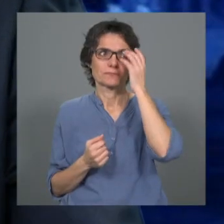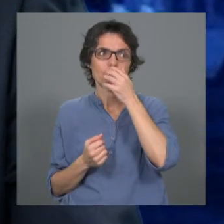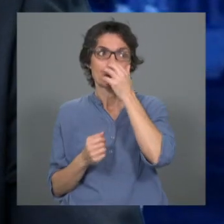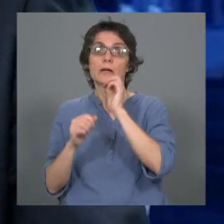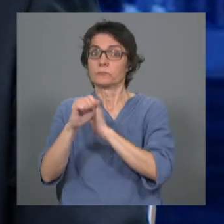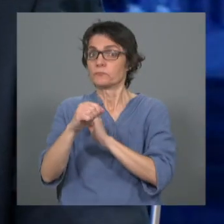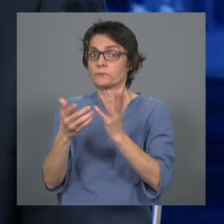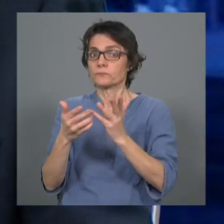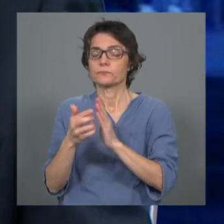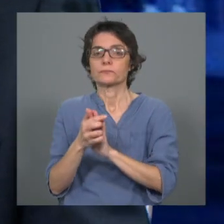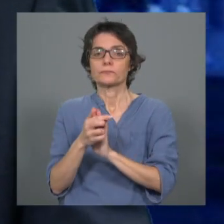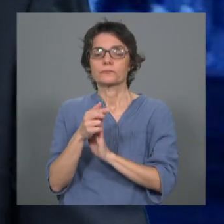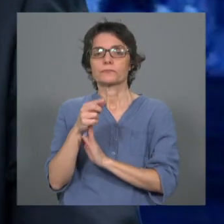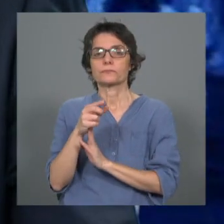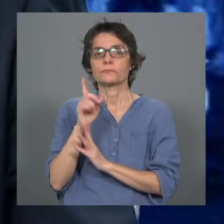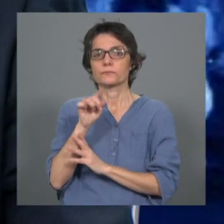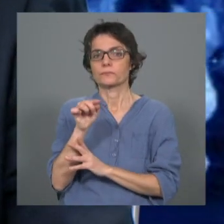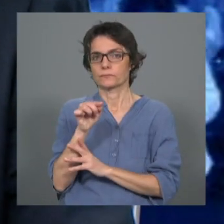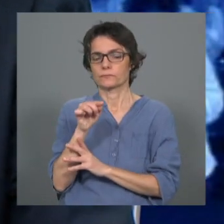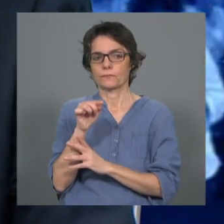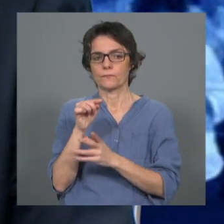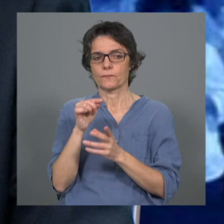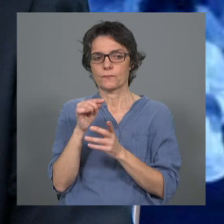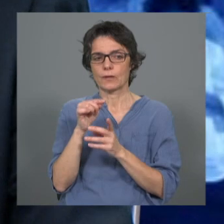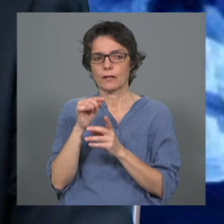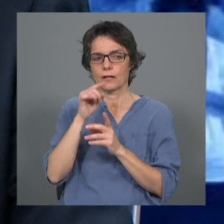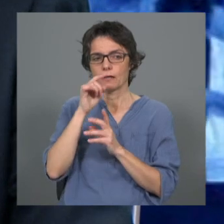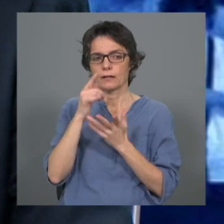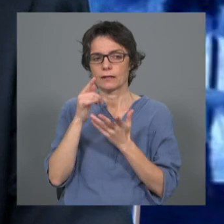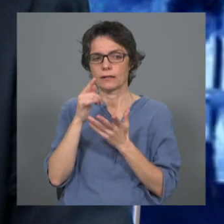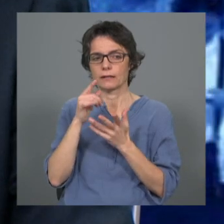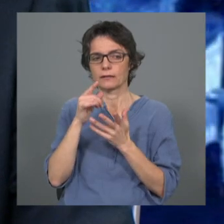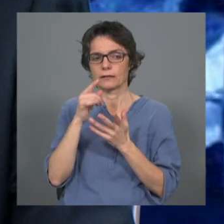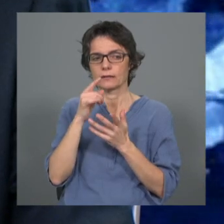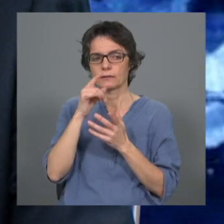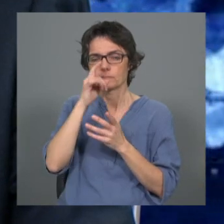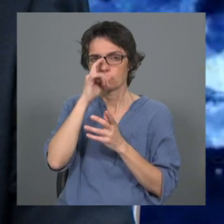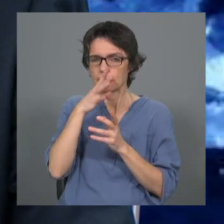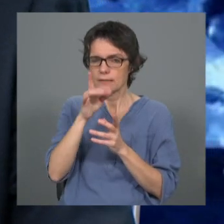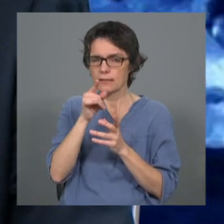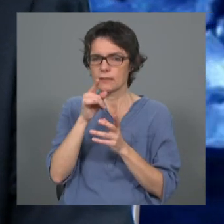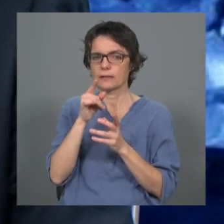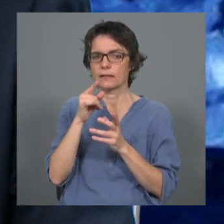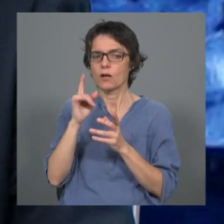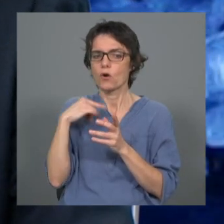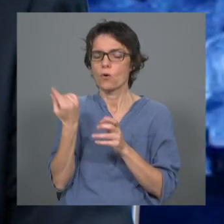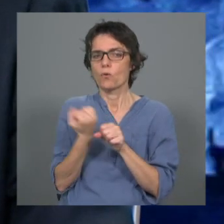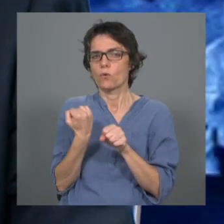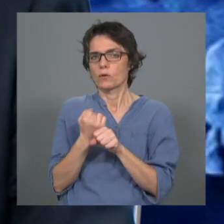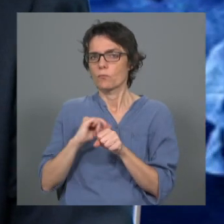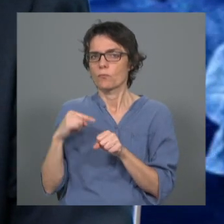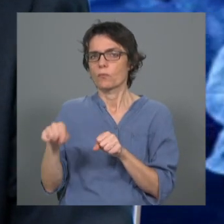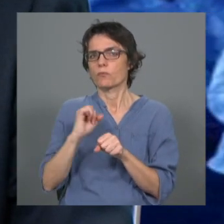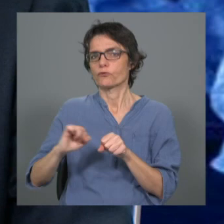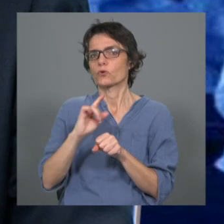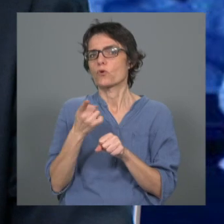lugar, é a memória também que nos lança para a frente, não é? Que é as raízes que nos fazem. E, portanto, todo este trabalho agora de revisitação, do documentário que